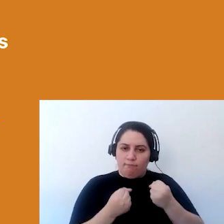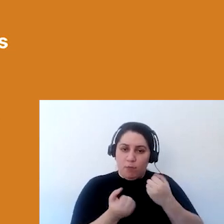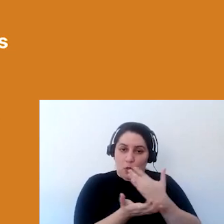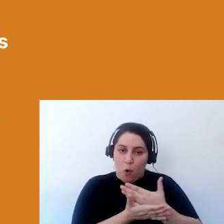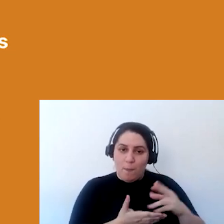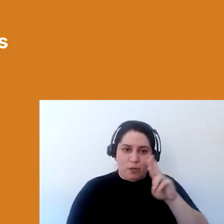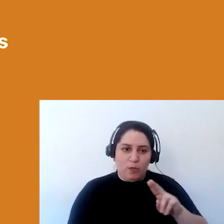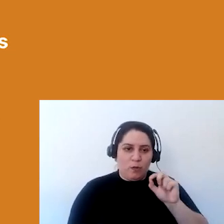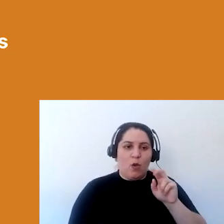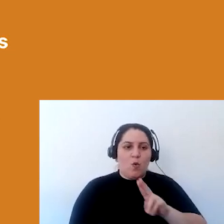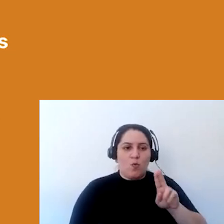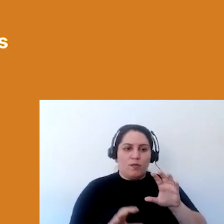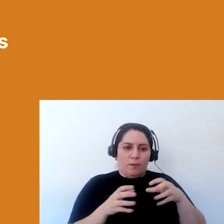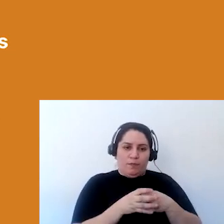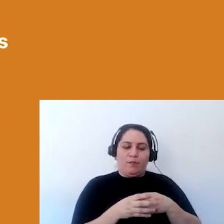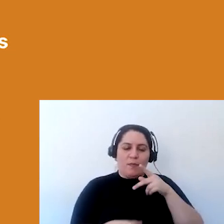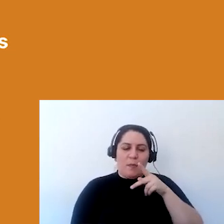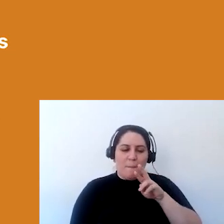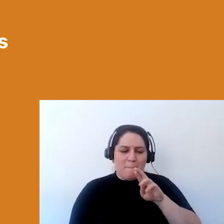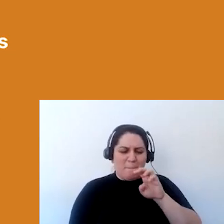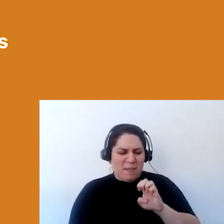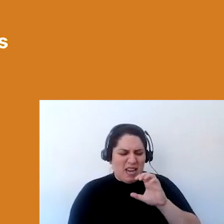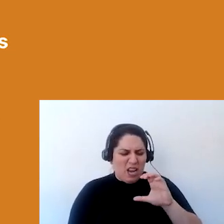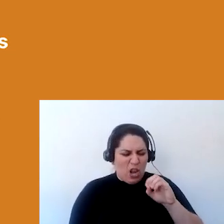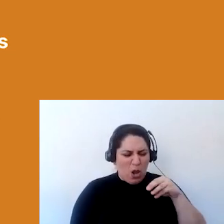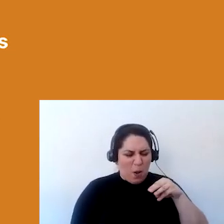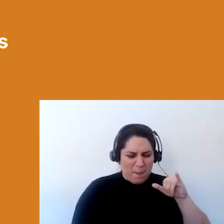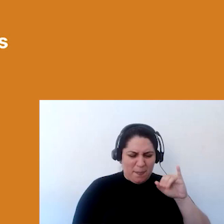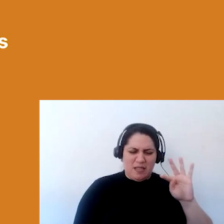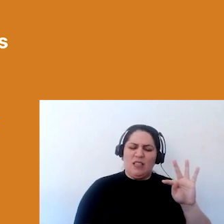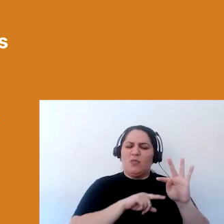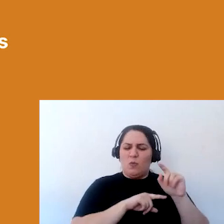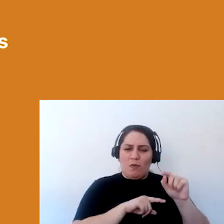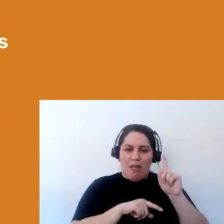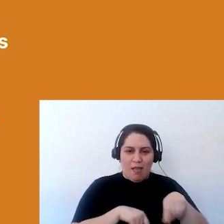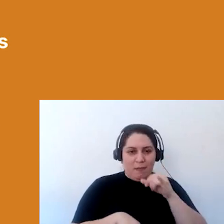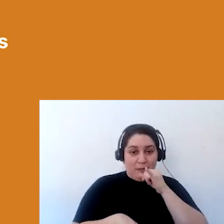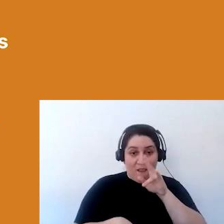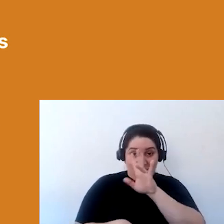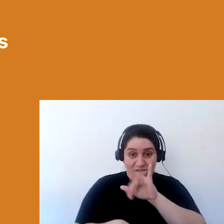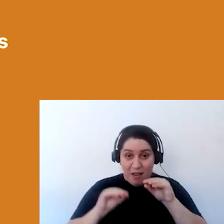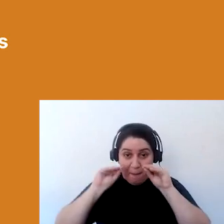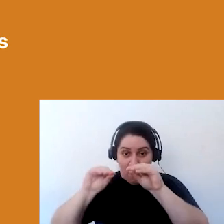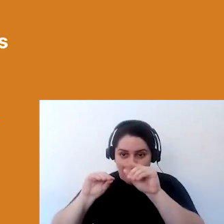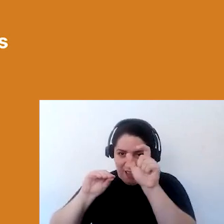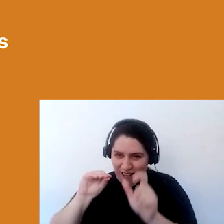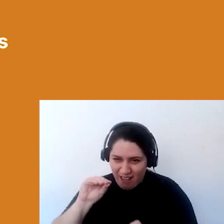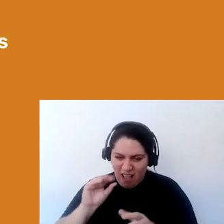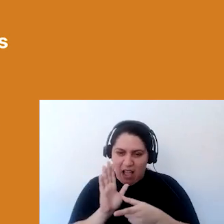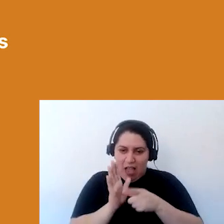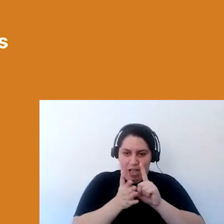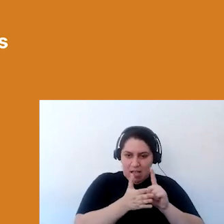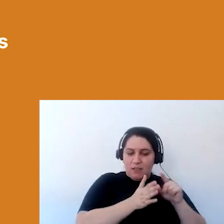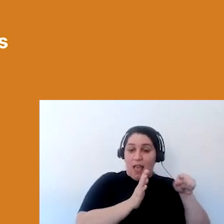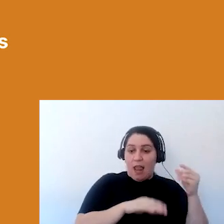hook pré-commit para detecção de segredos, que é uma ferramenta que roda antes da gente commitar um código para o repositório, escaneando ali, analisando